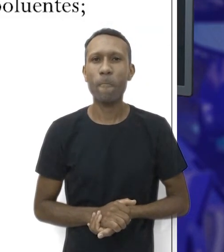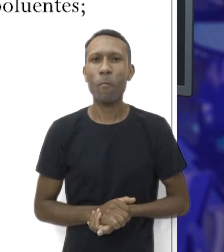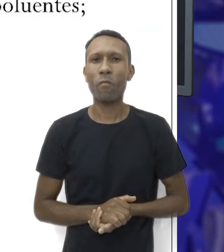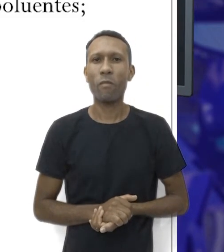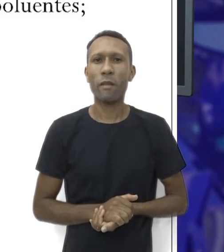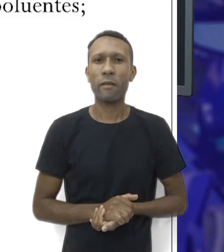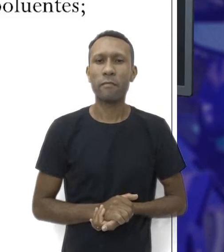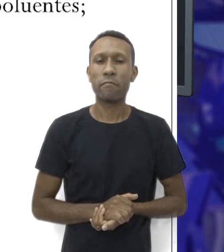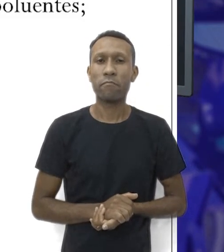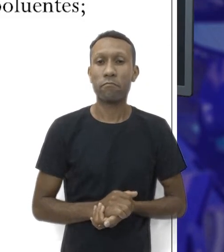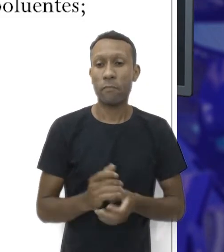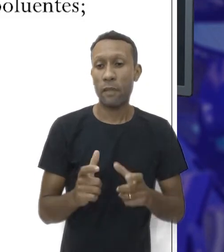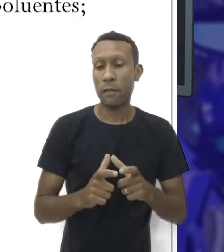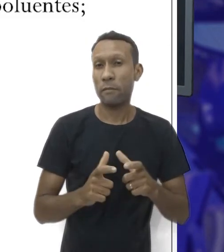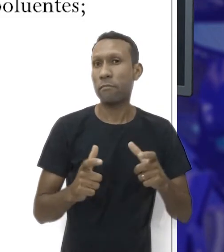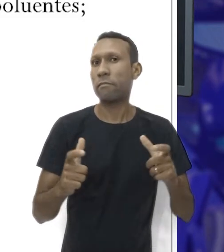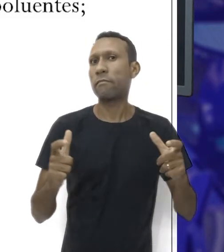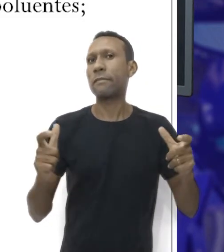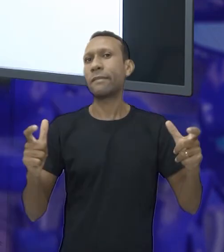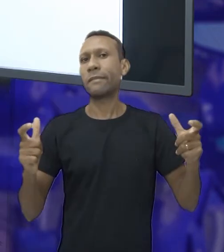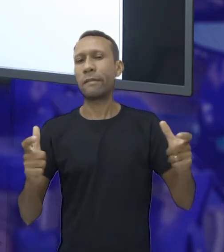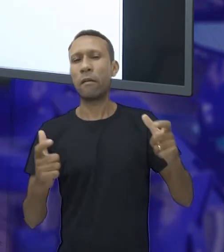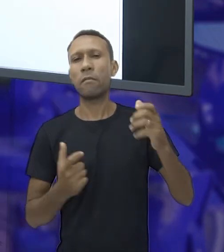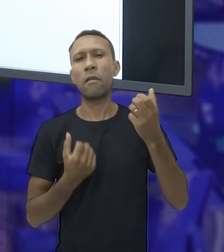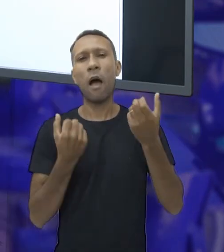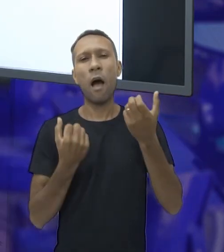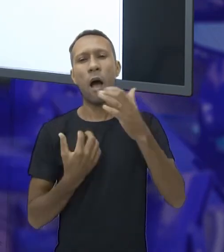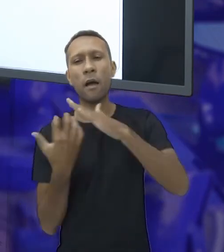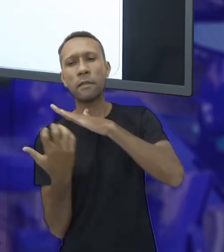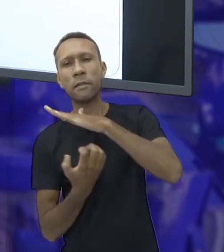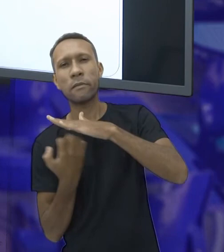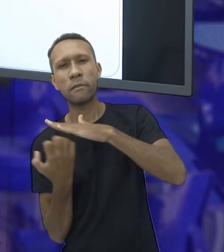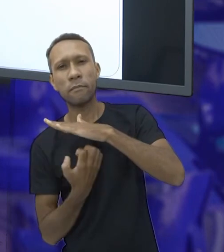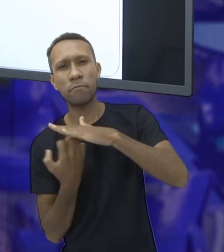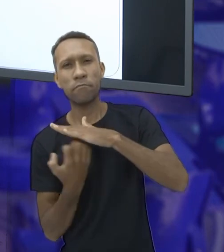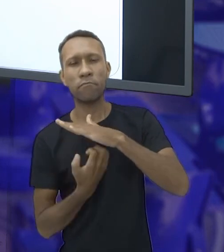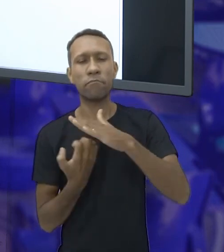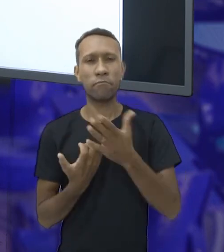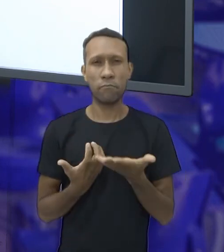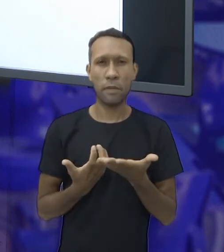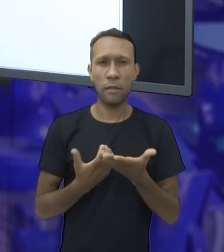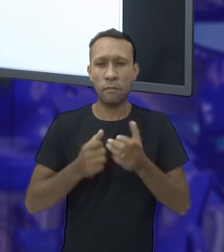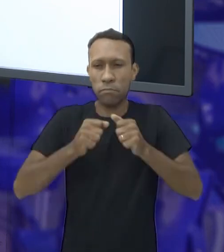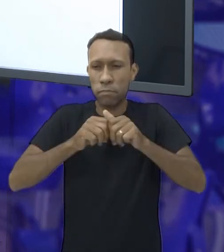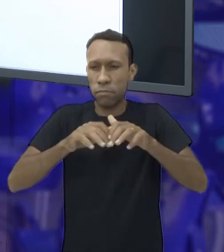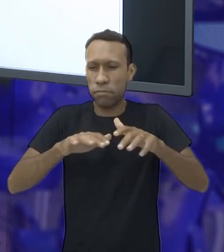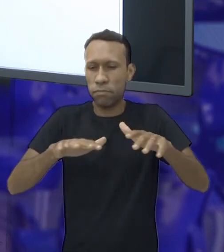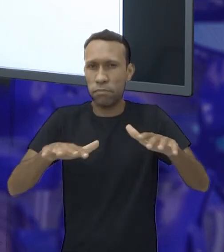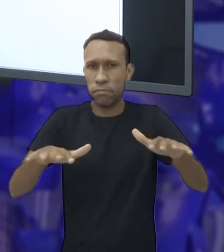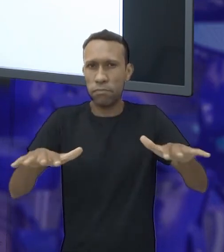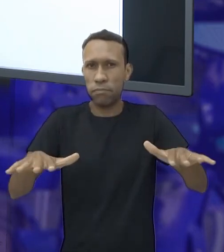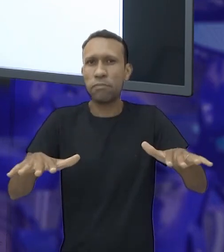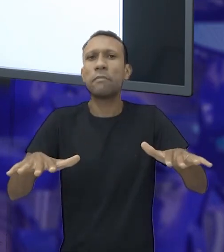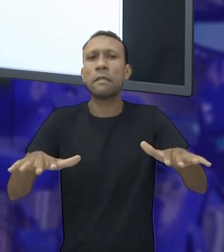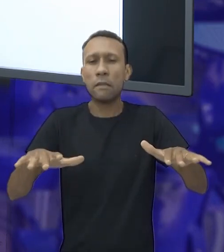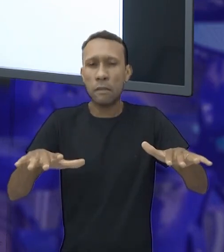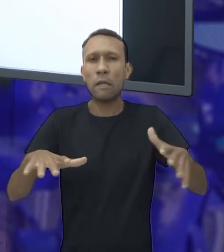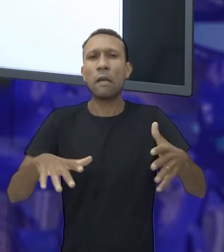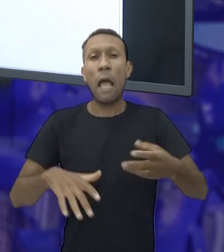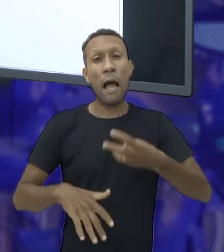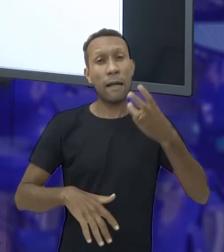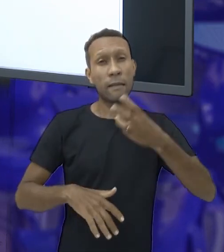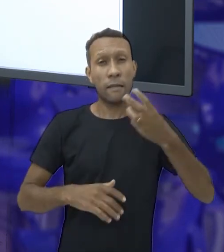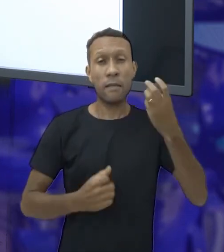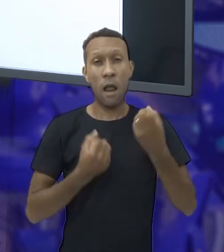Expansão das empresas multinacionais. Aí sim, dentro deste processo de expansão das empresas multinacionais, essa